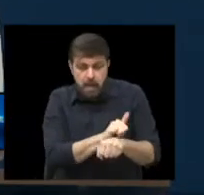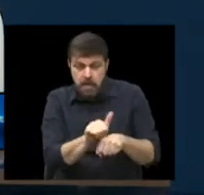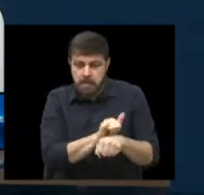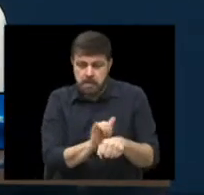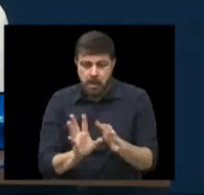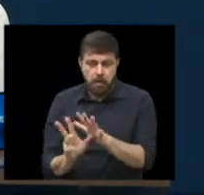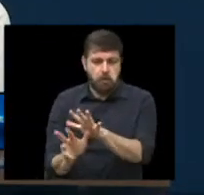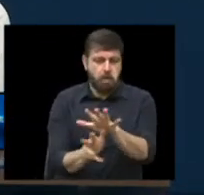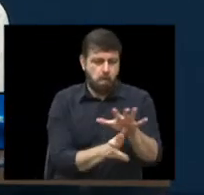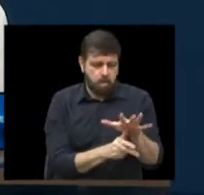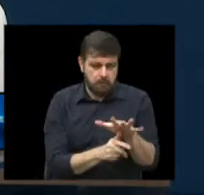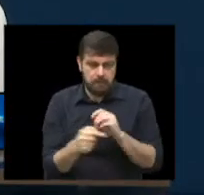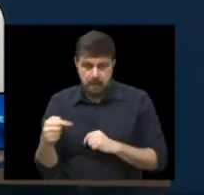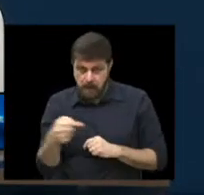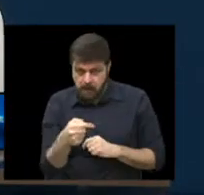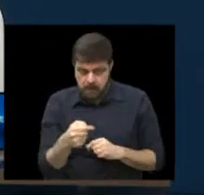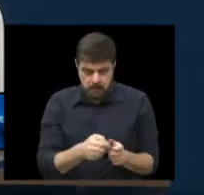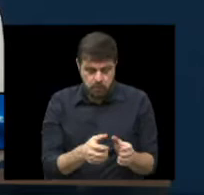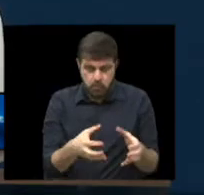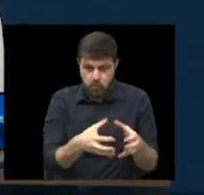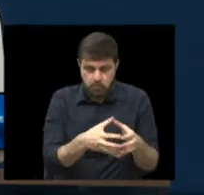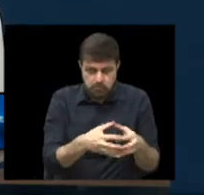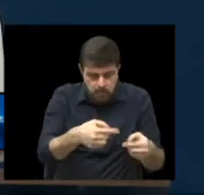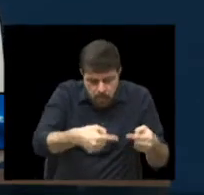se alimenta dessa